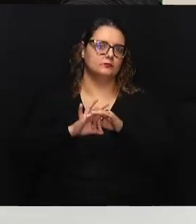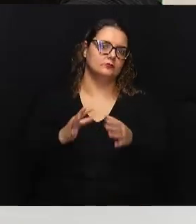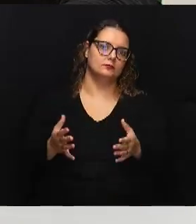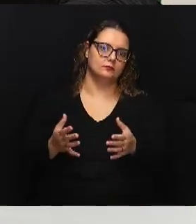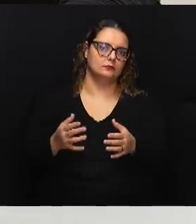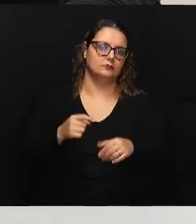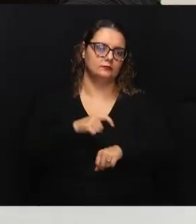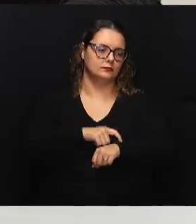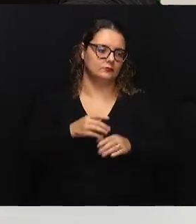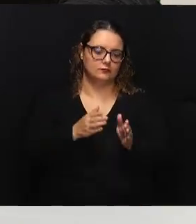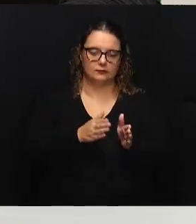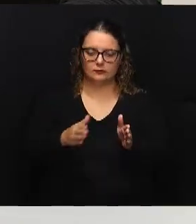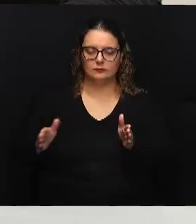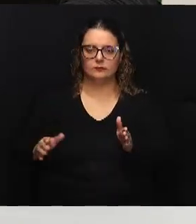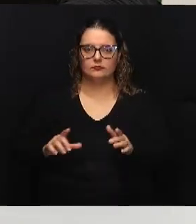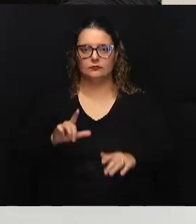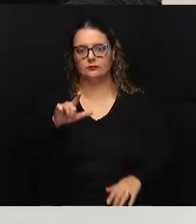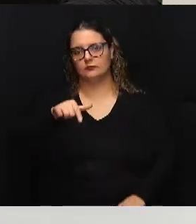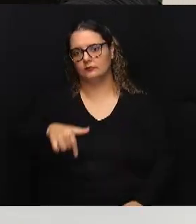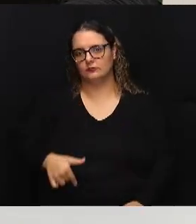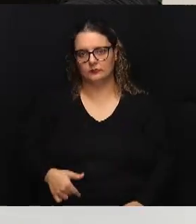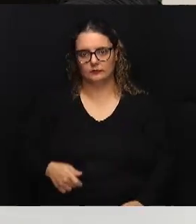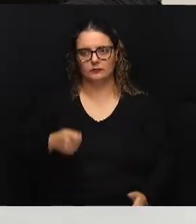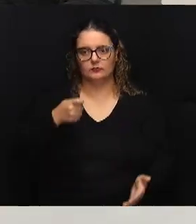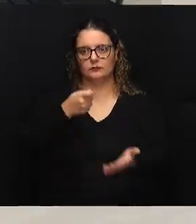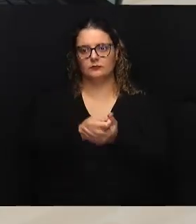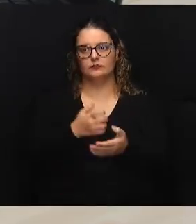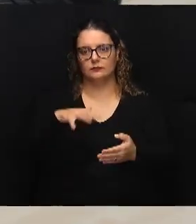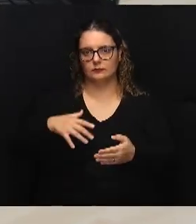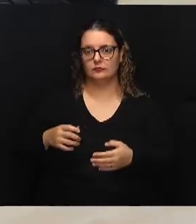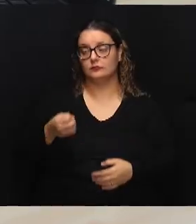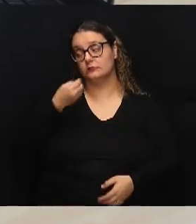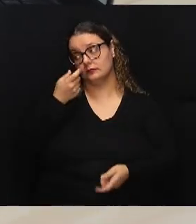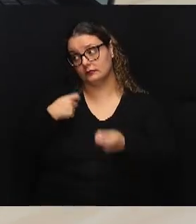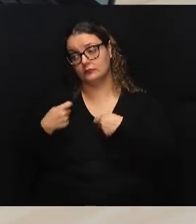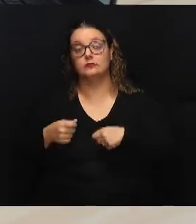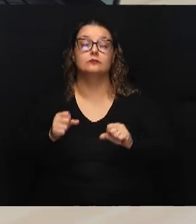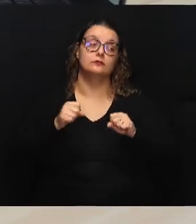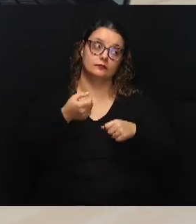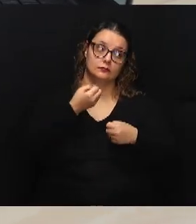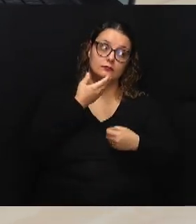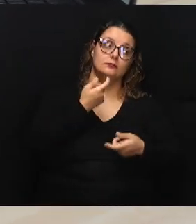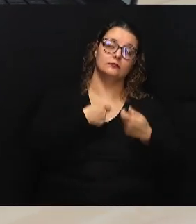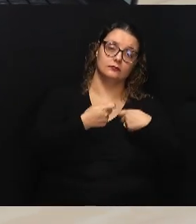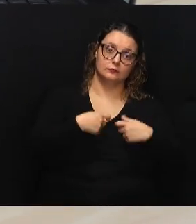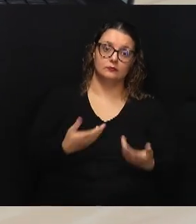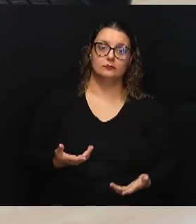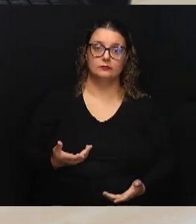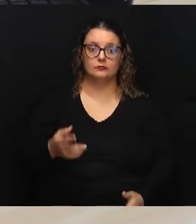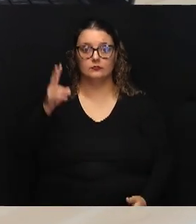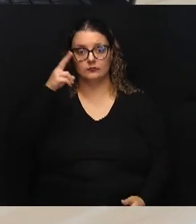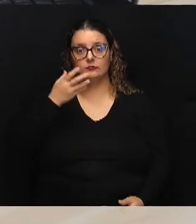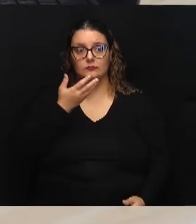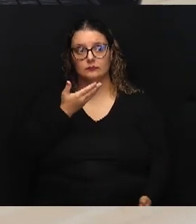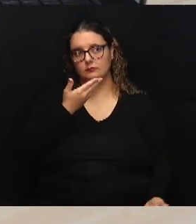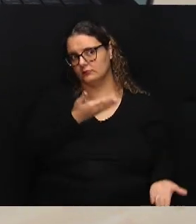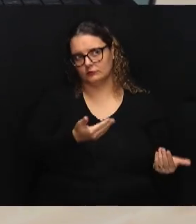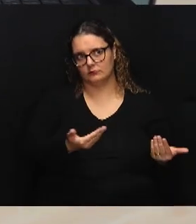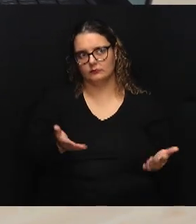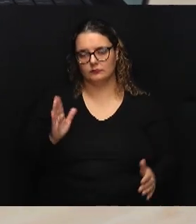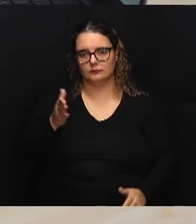tempo, ou postergar o pagamento de uma conta. Mas bem administrado. Eu lembro que quando eu era jovem, mesmo já